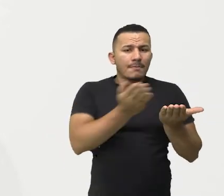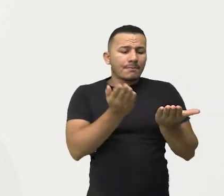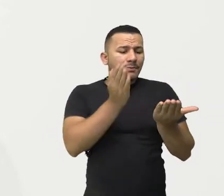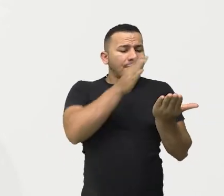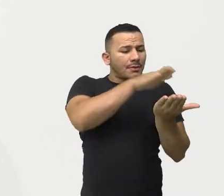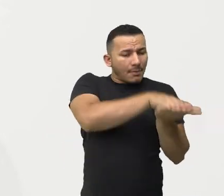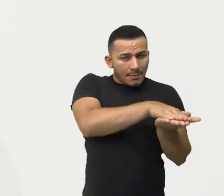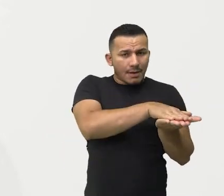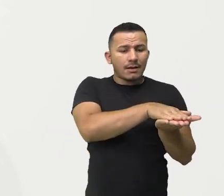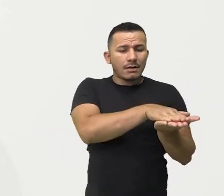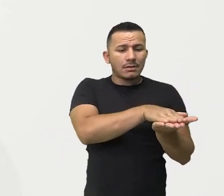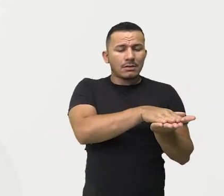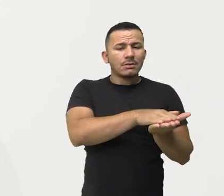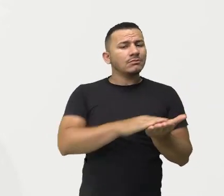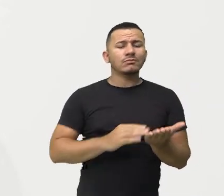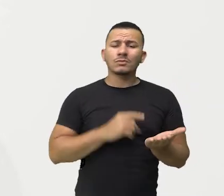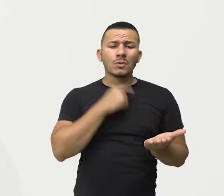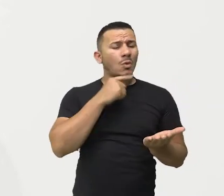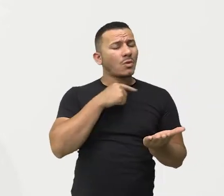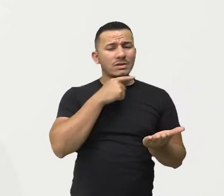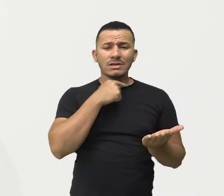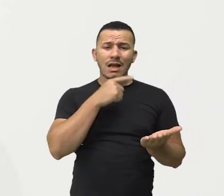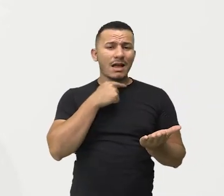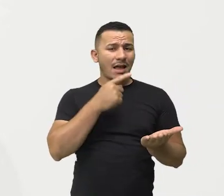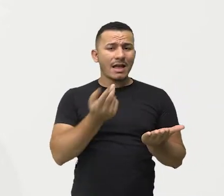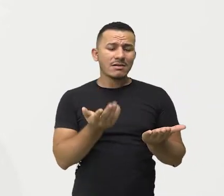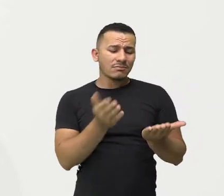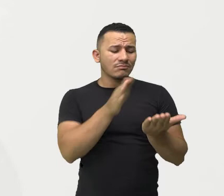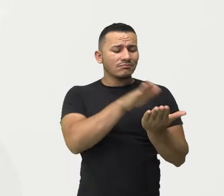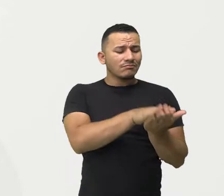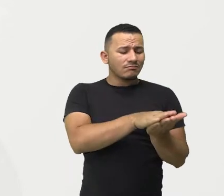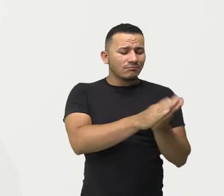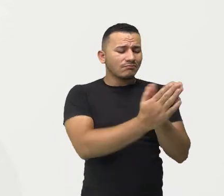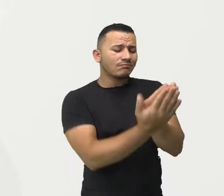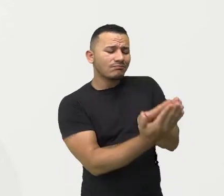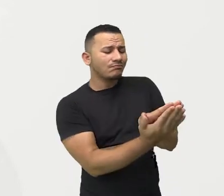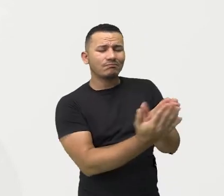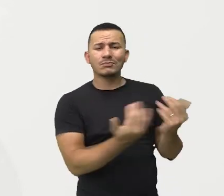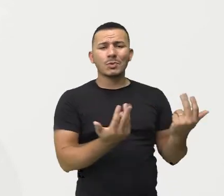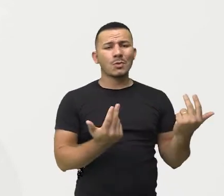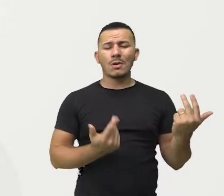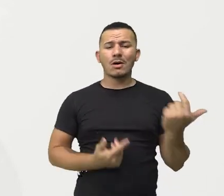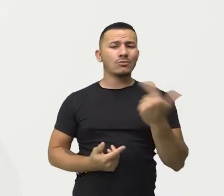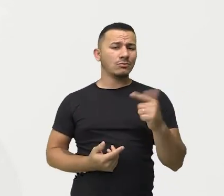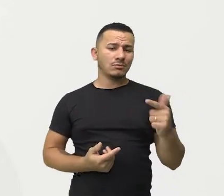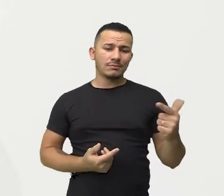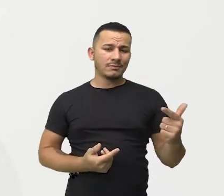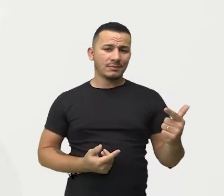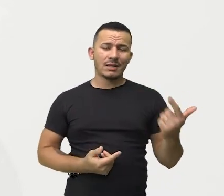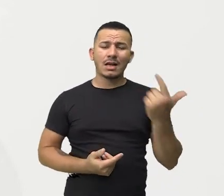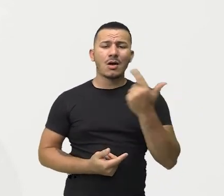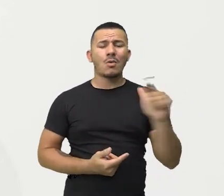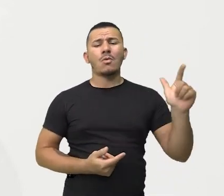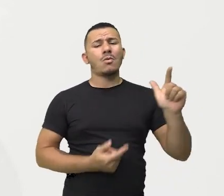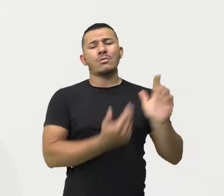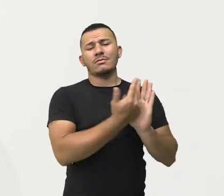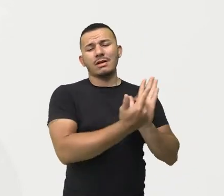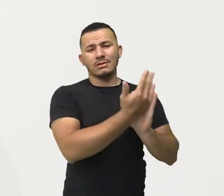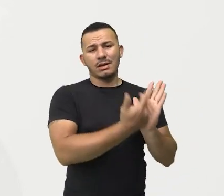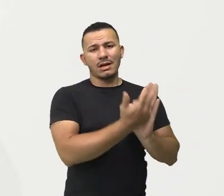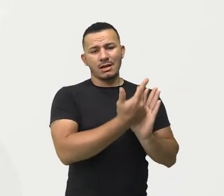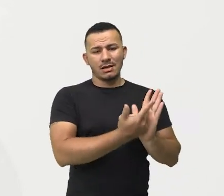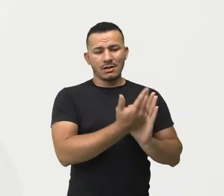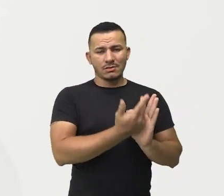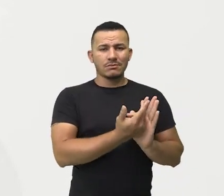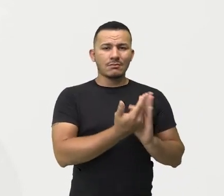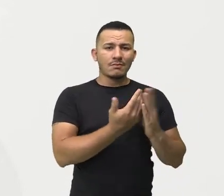Ao dobrar, eu não consegui ter a mesma figura, né? Eu consegui ter já uma outra figura, ou seja, eu